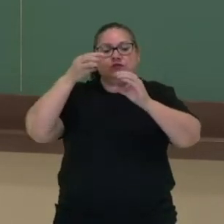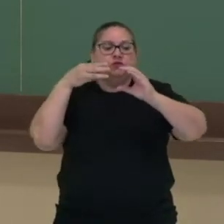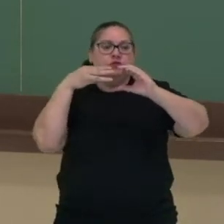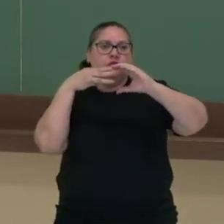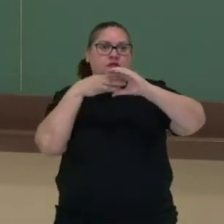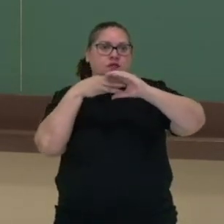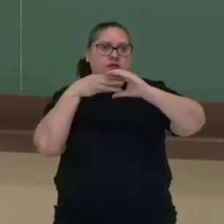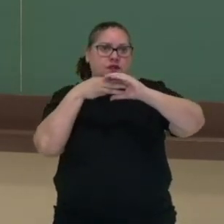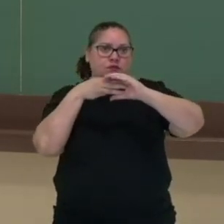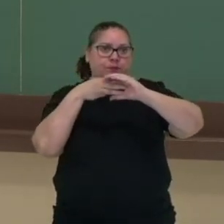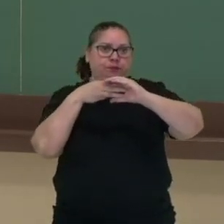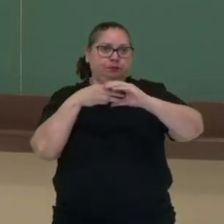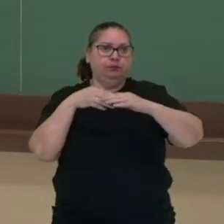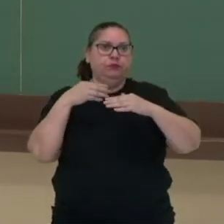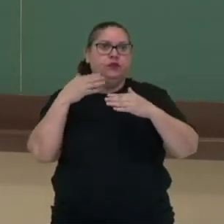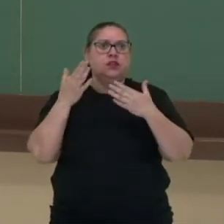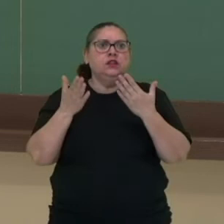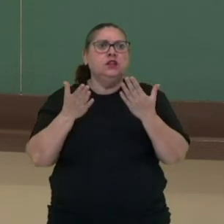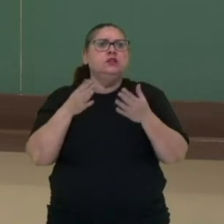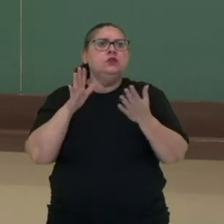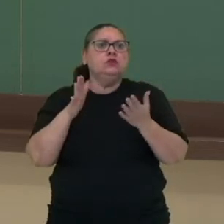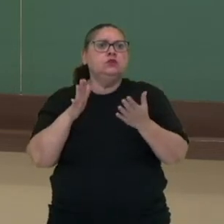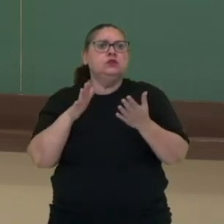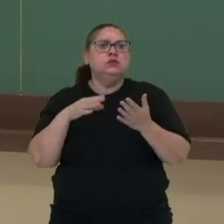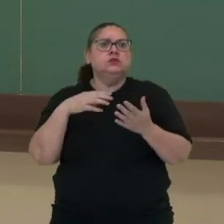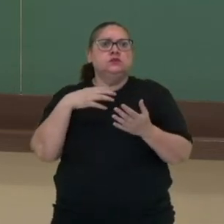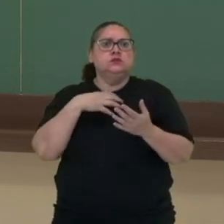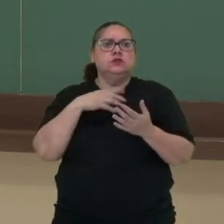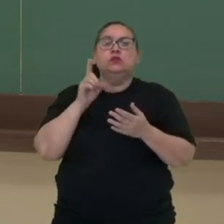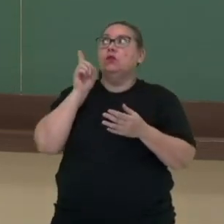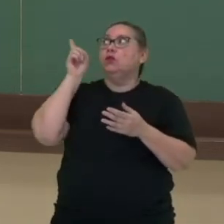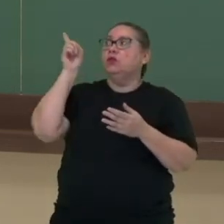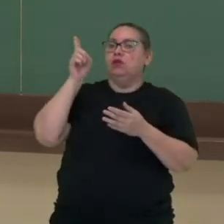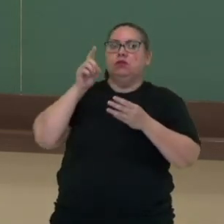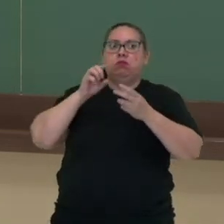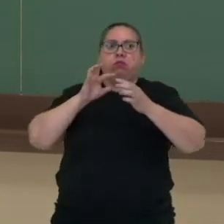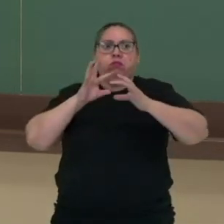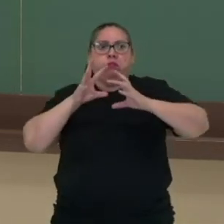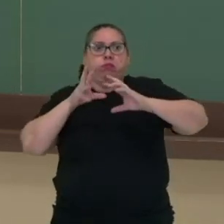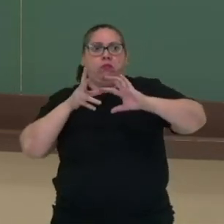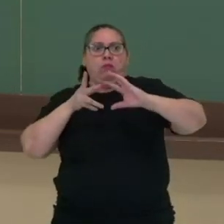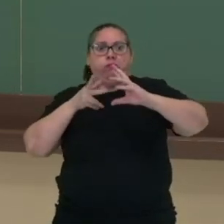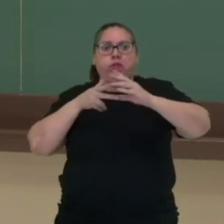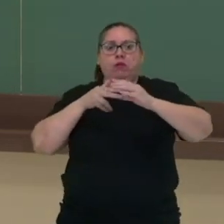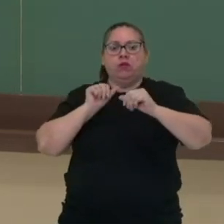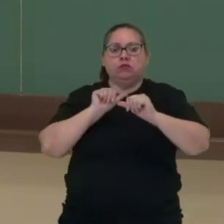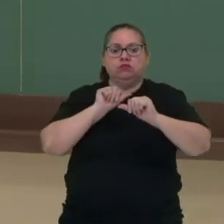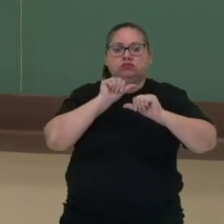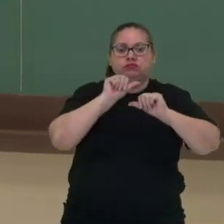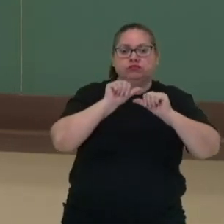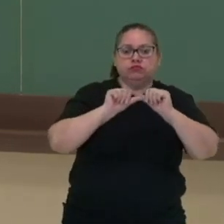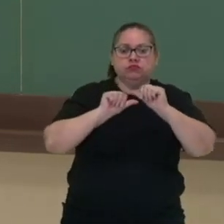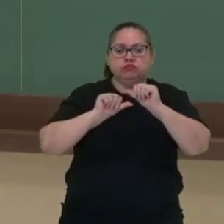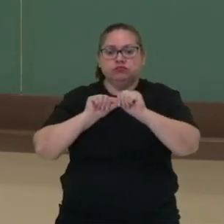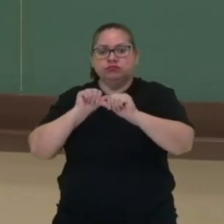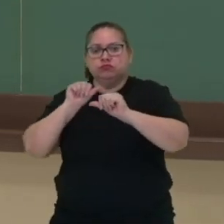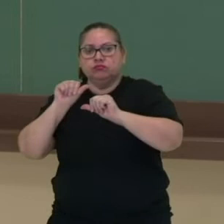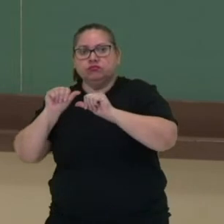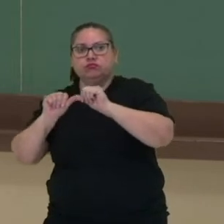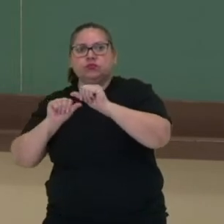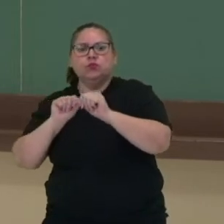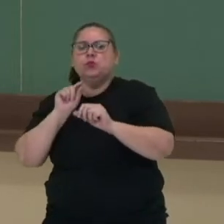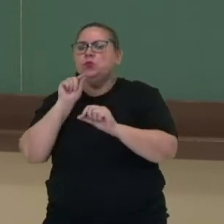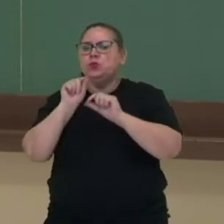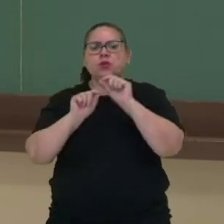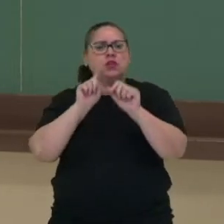de uma célula. Então, eles sofrem, mutações. O que são essas mutações,